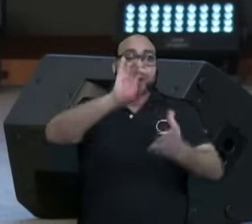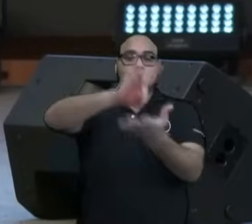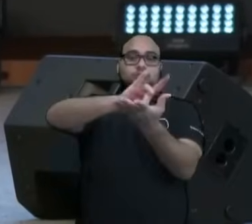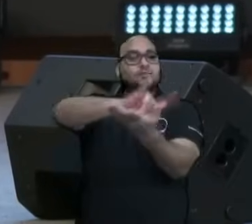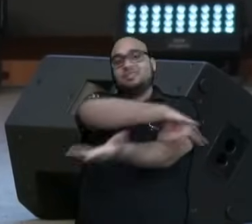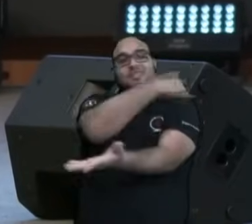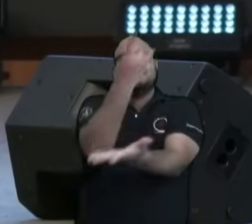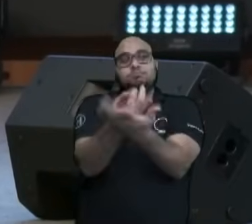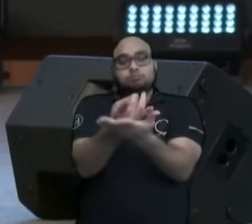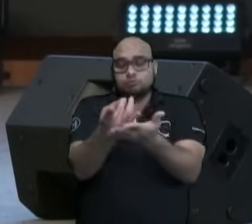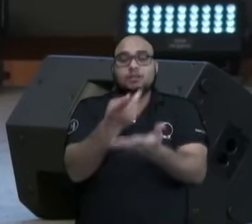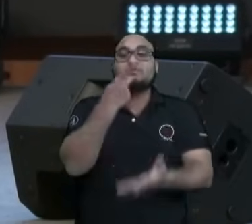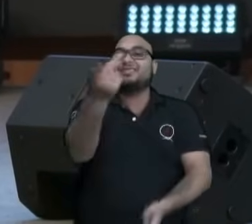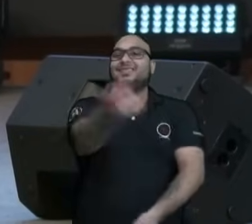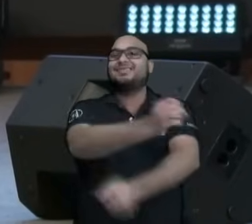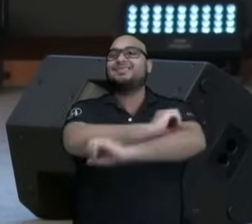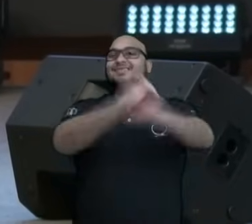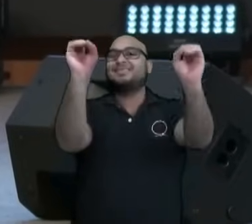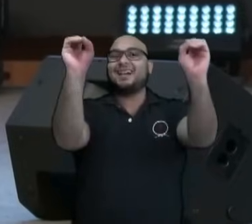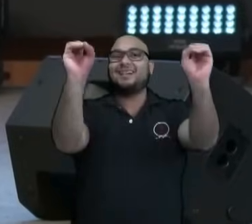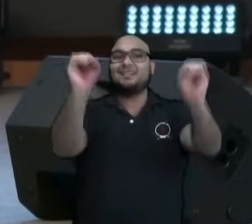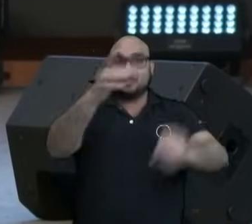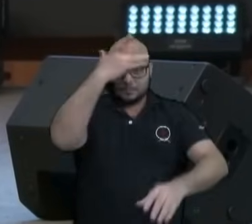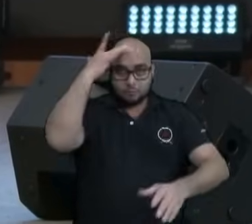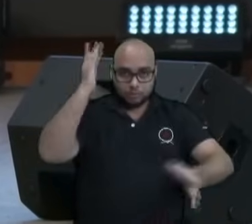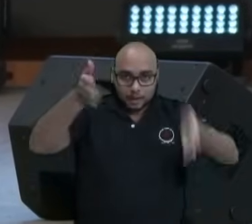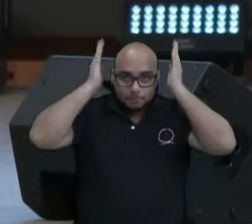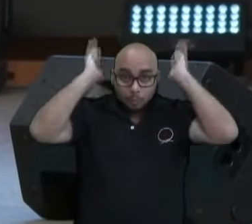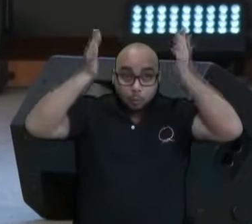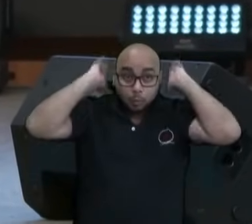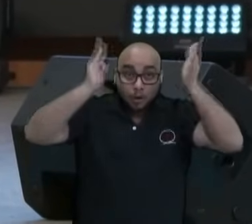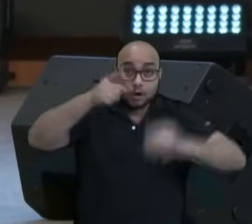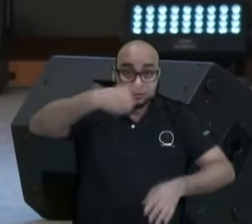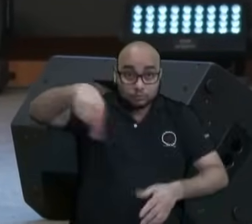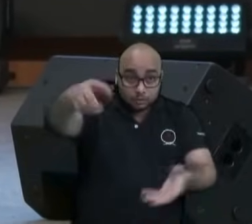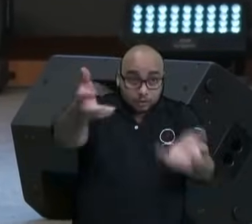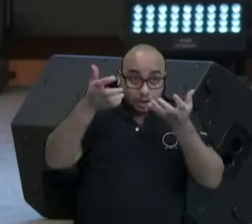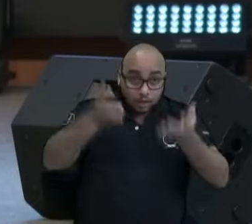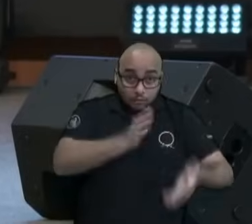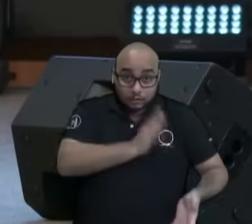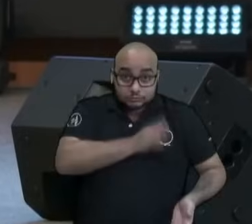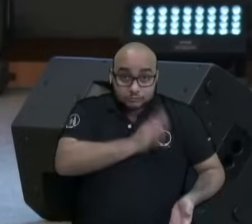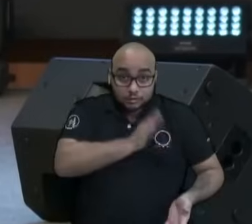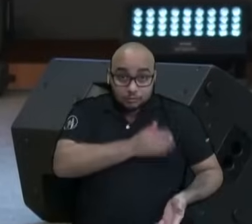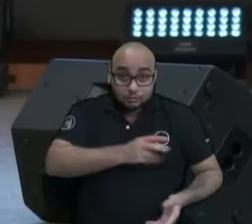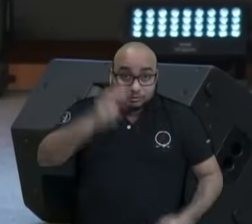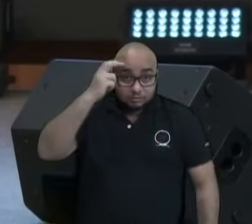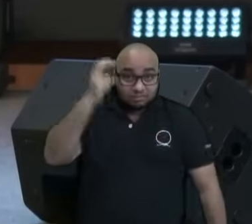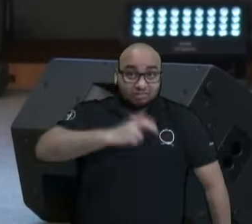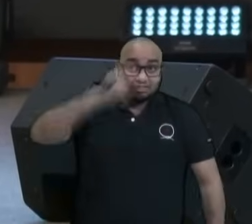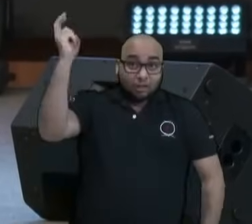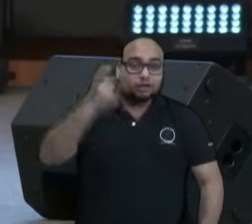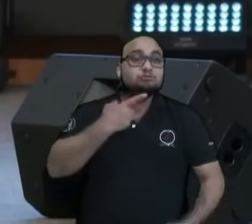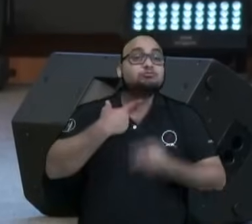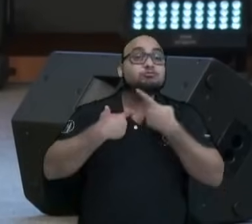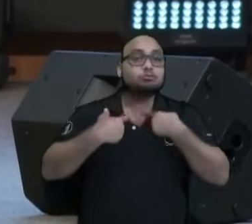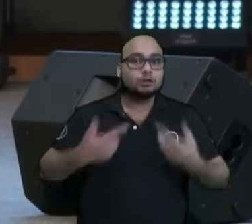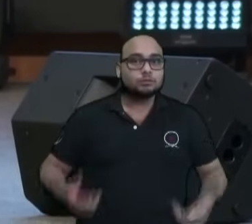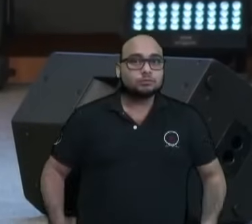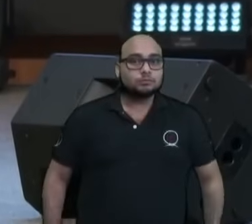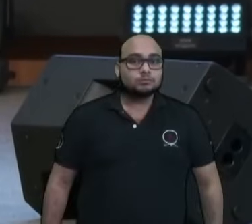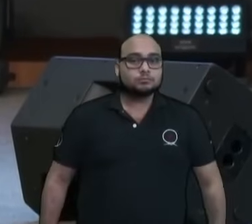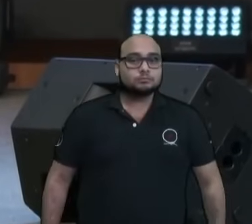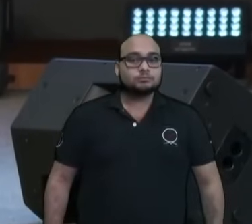montar Deus quer o coração mente vontade sentimento você acha que isso é pouco isso aqui é a essência do